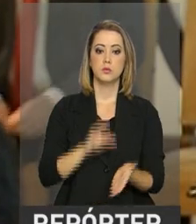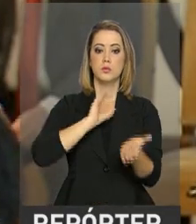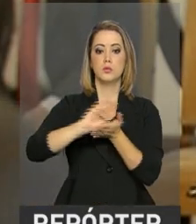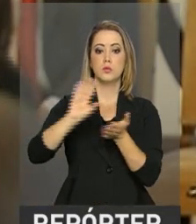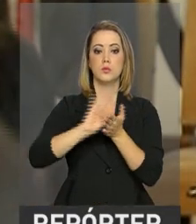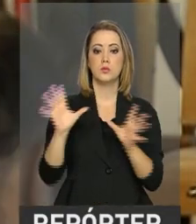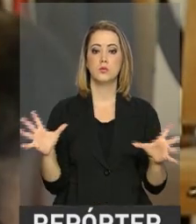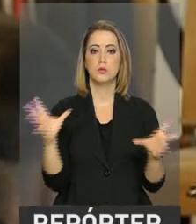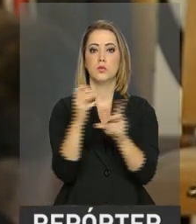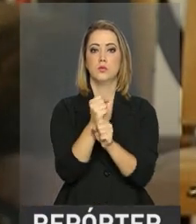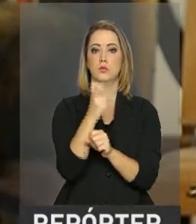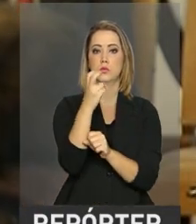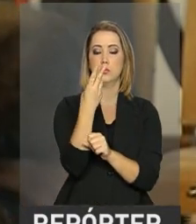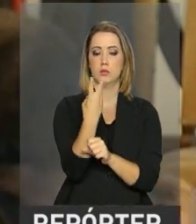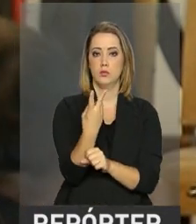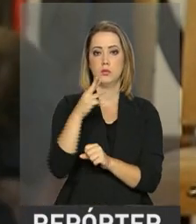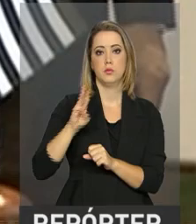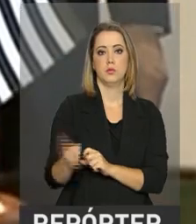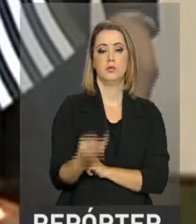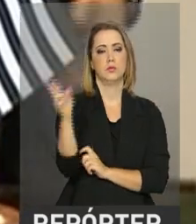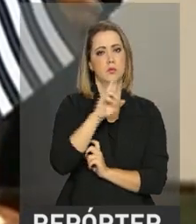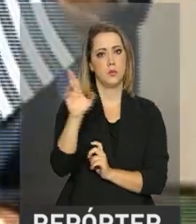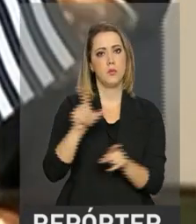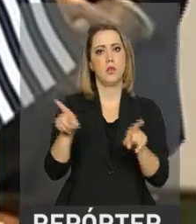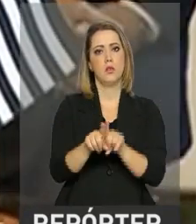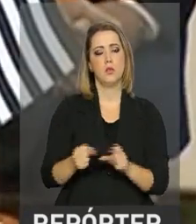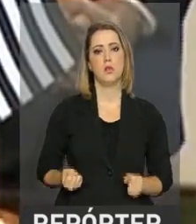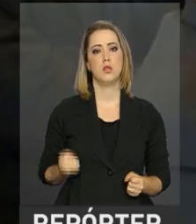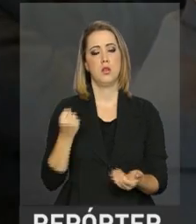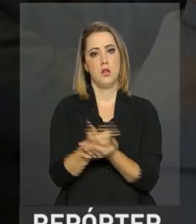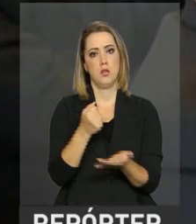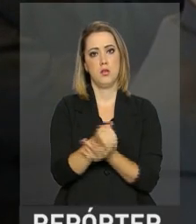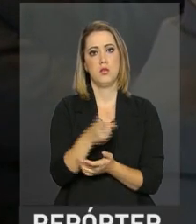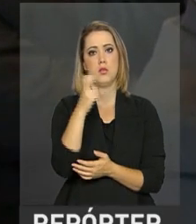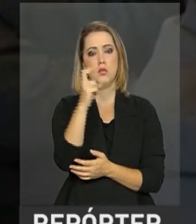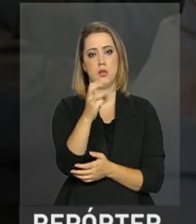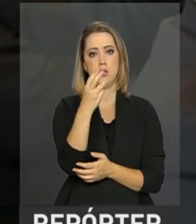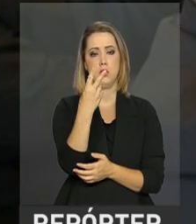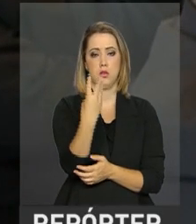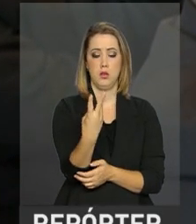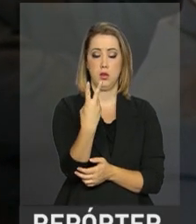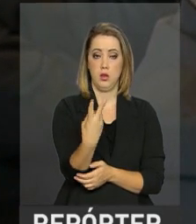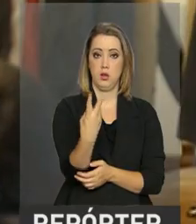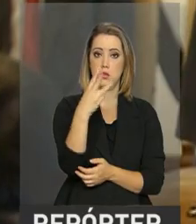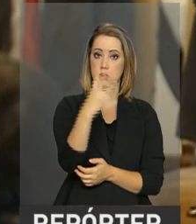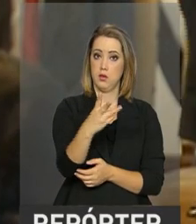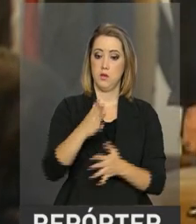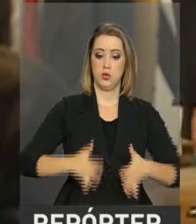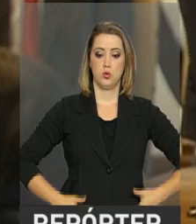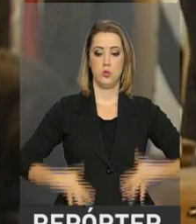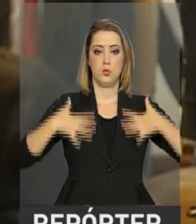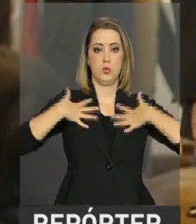somam quase R 52 milhões deais e incluem aquisição de 523 coletes à prova de bala